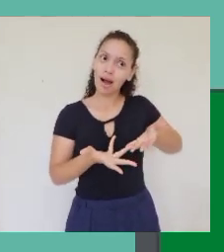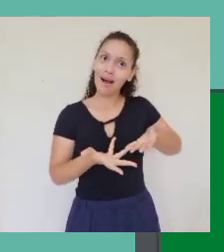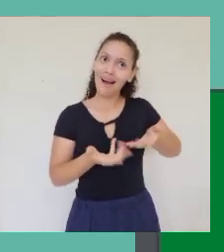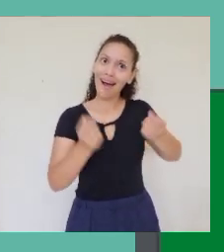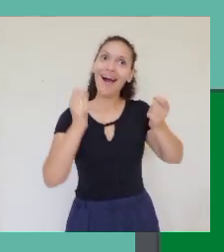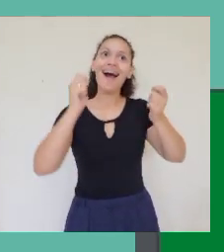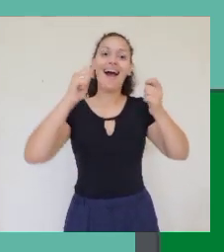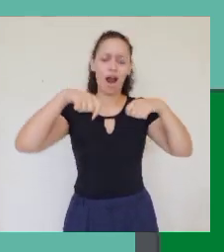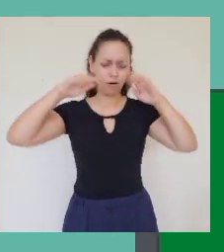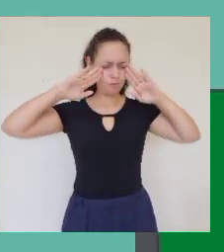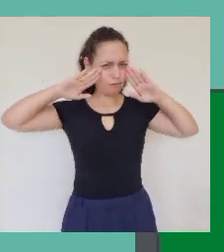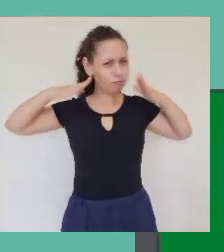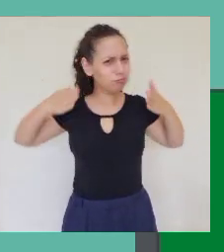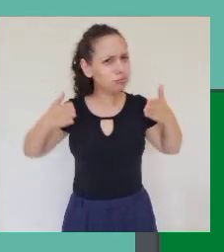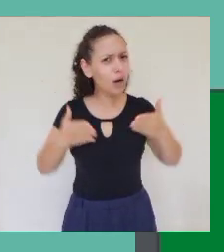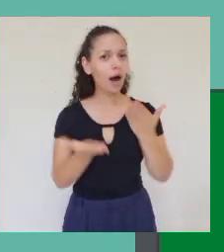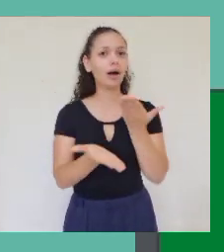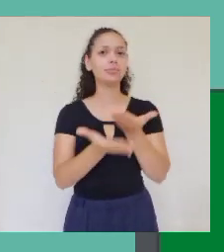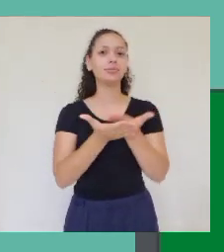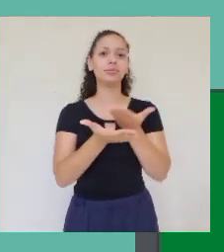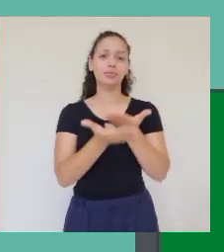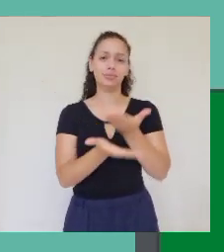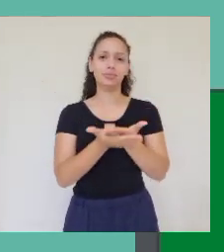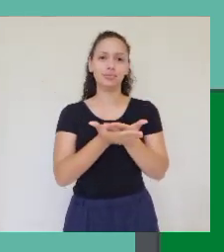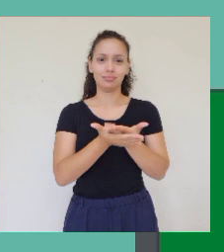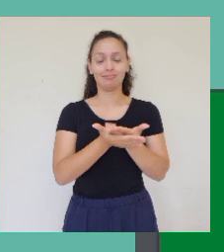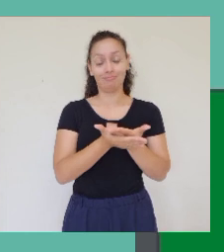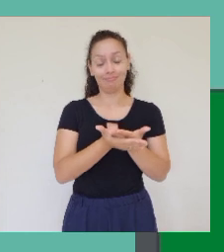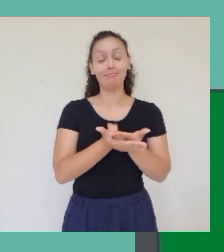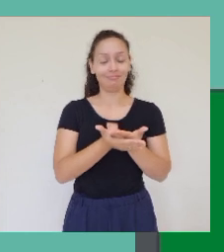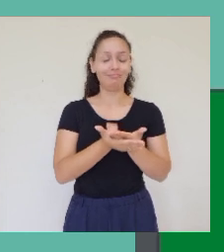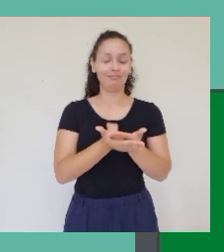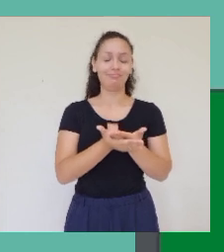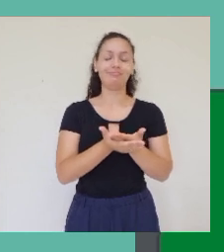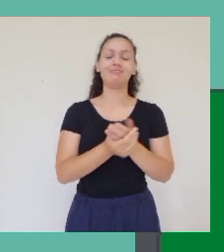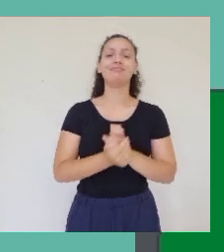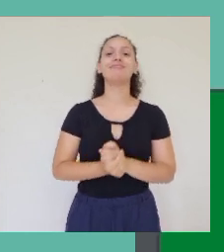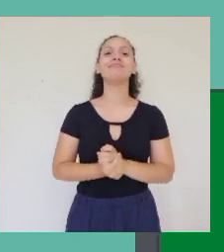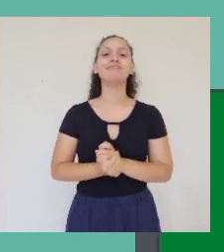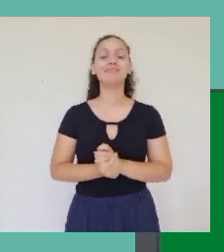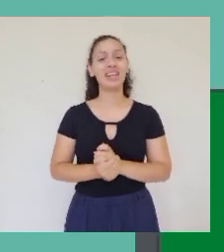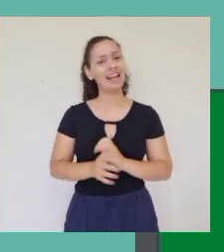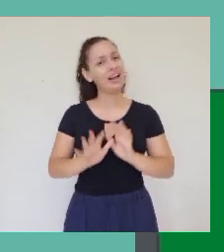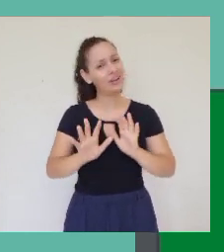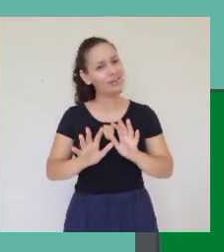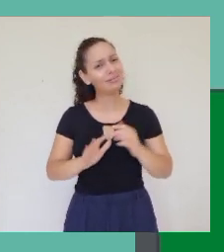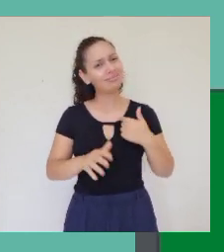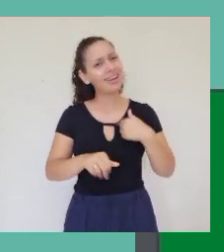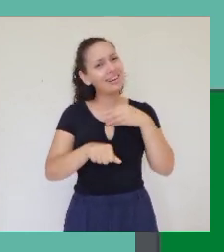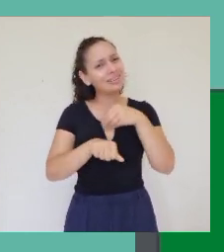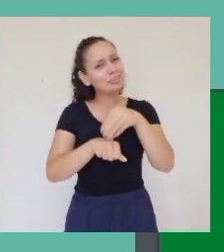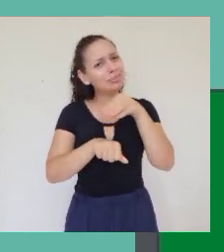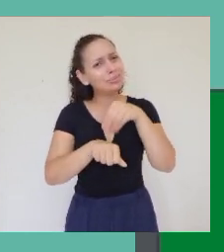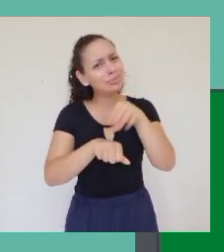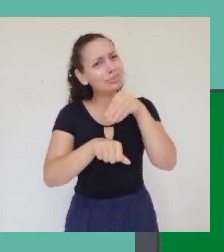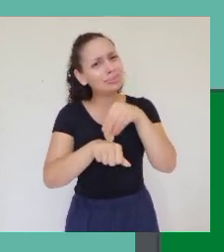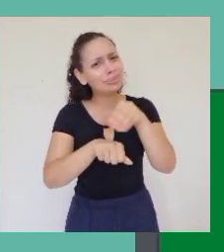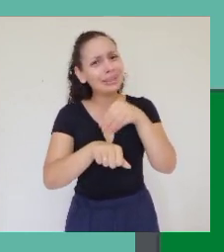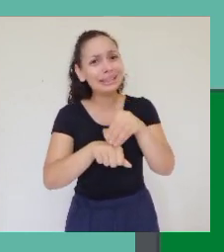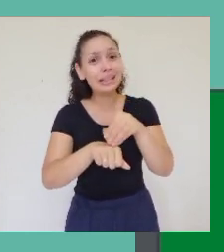deixam mudar o foco. Então, às vezes, é lógico, pessoal, isso aqui, tudo que eu estou falando, a gente não consegue